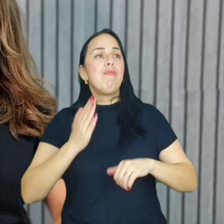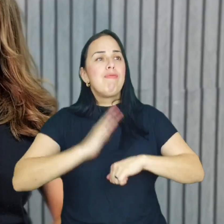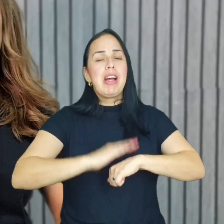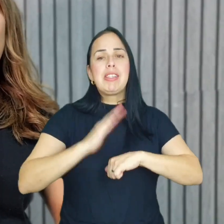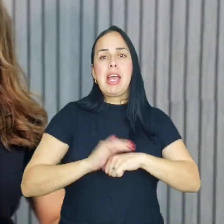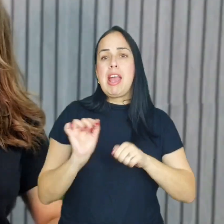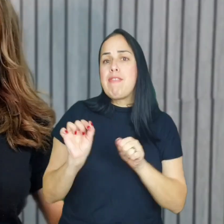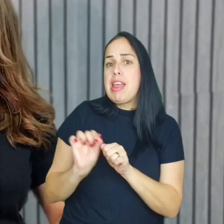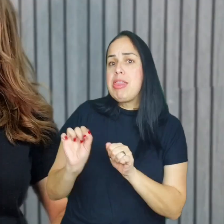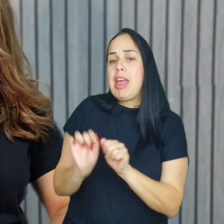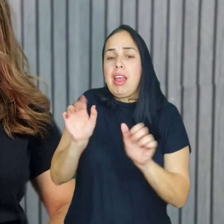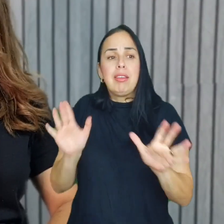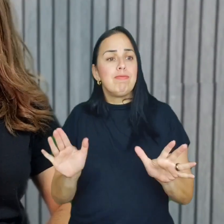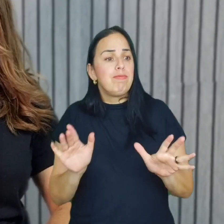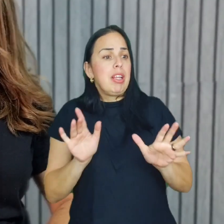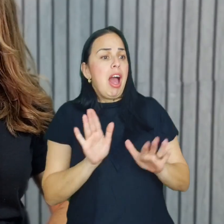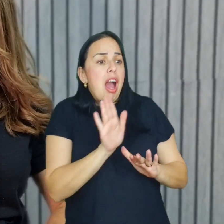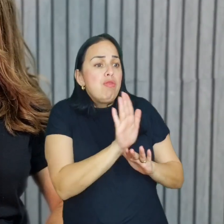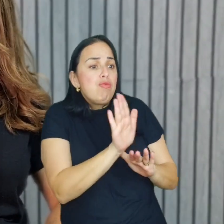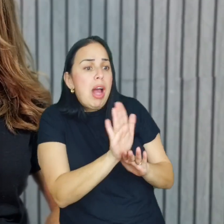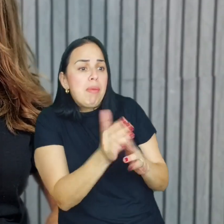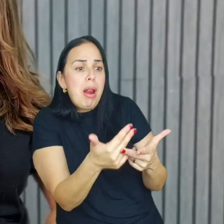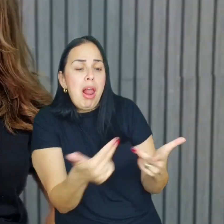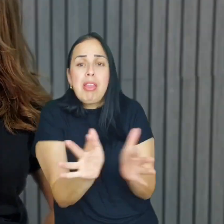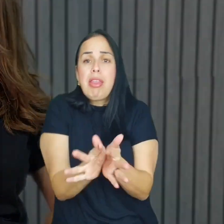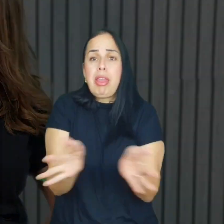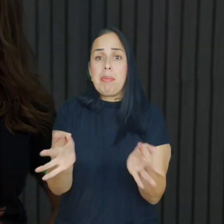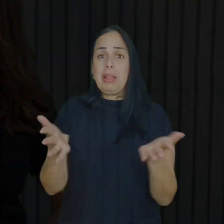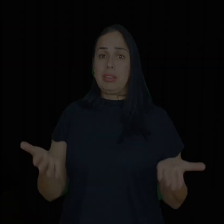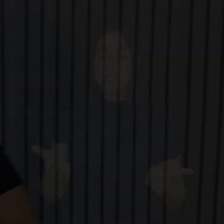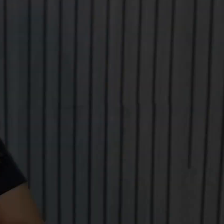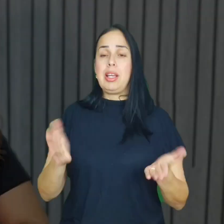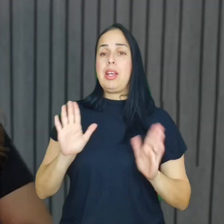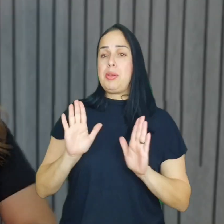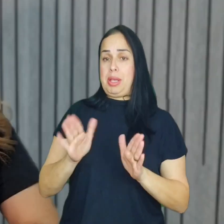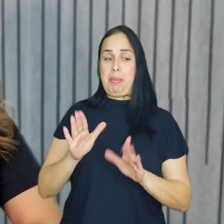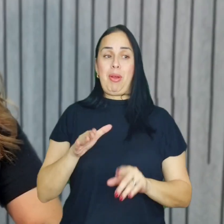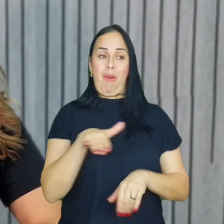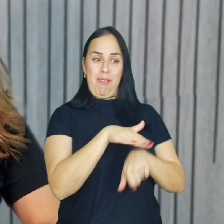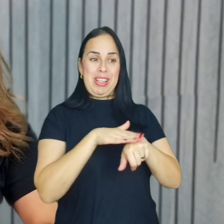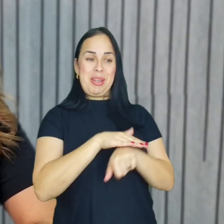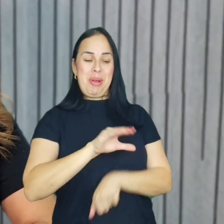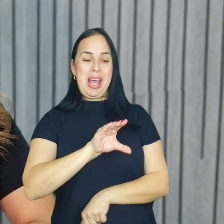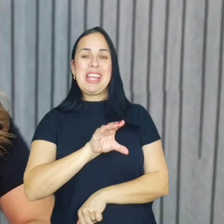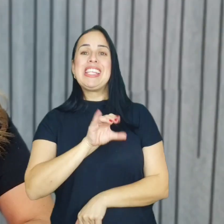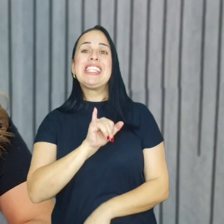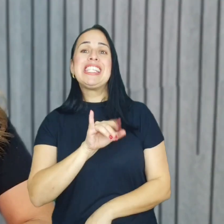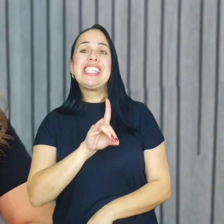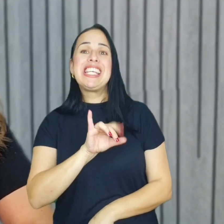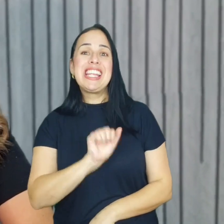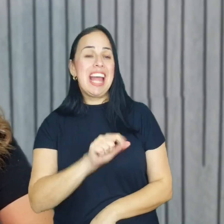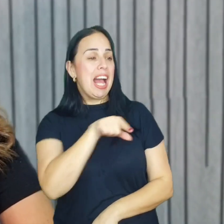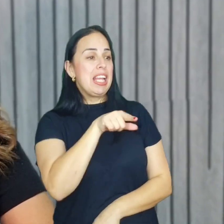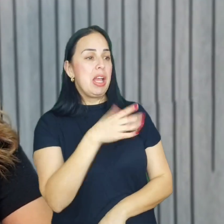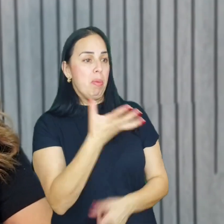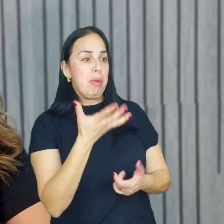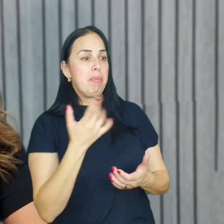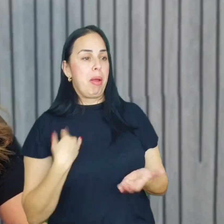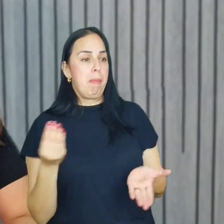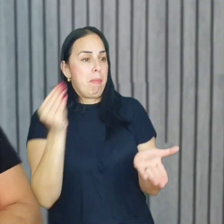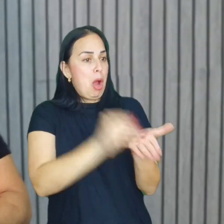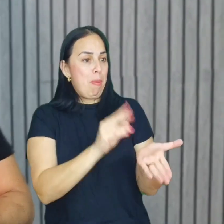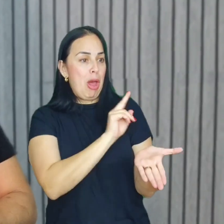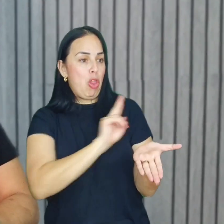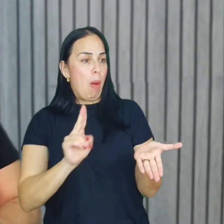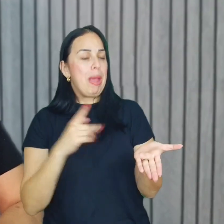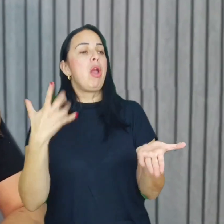poder fazer algo por alguém, por alguma coisa. Eu sempre falei muito isso para a Cida. Cida, me